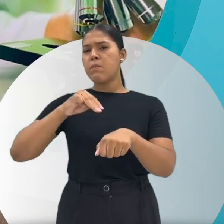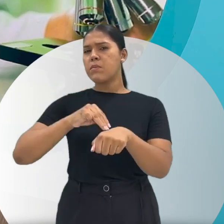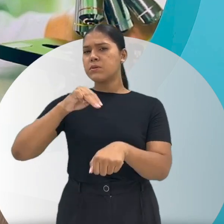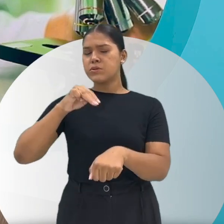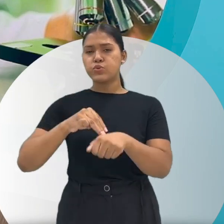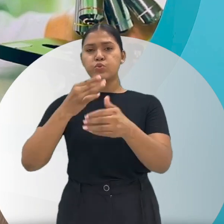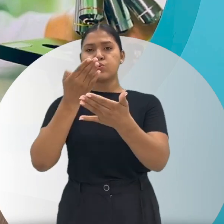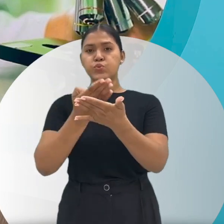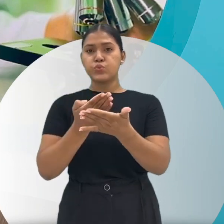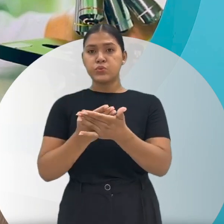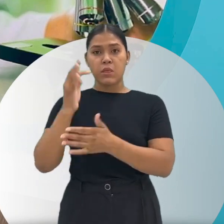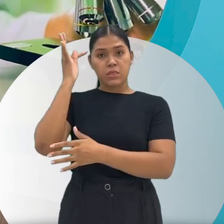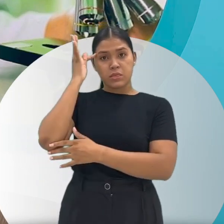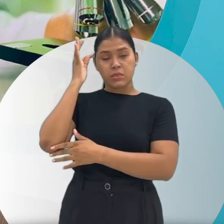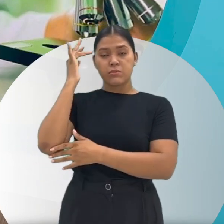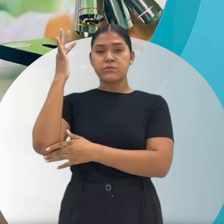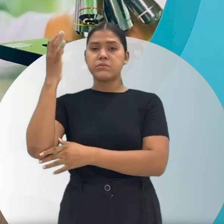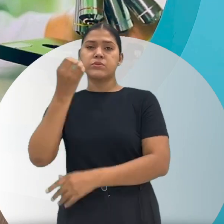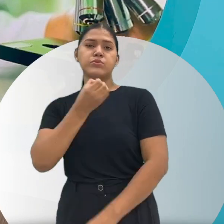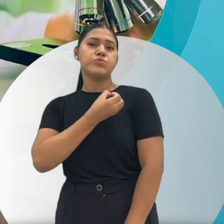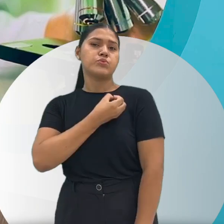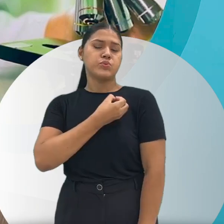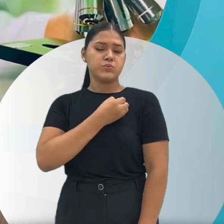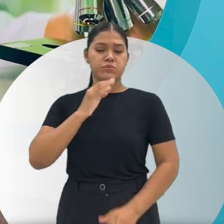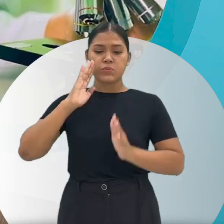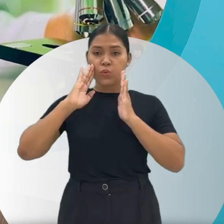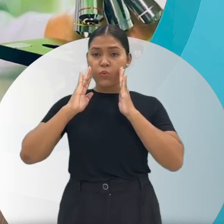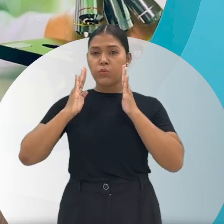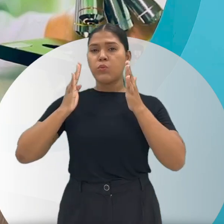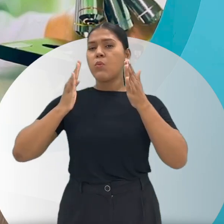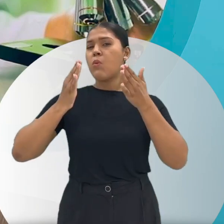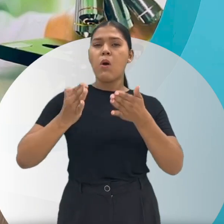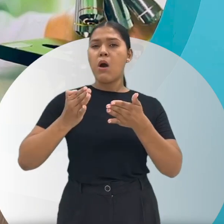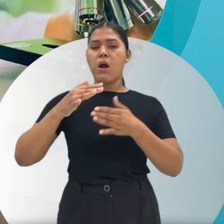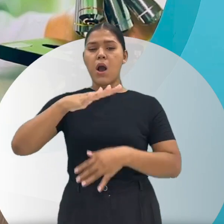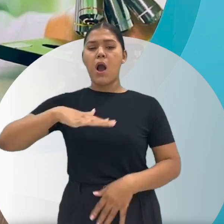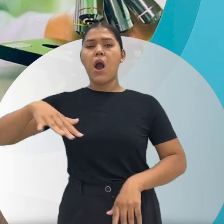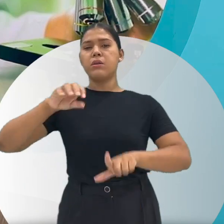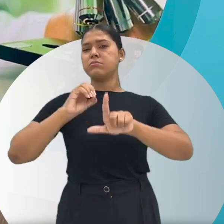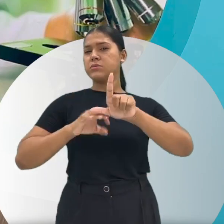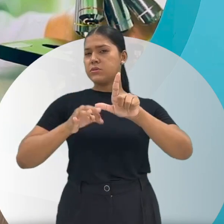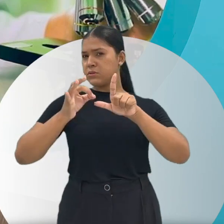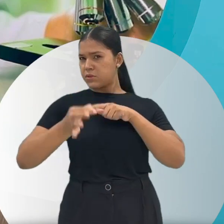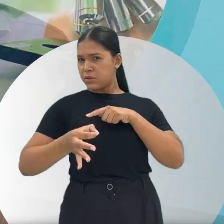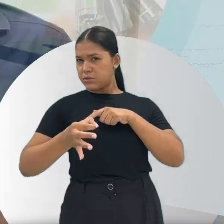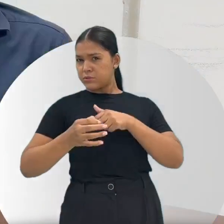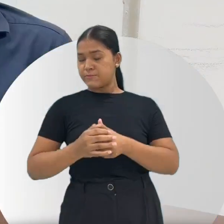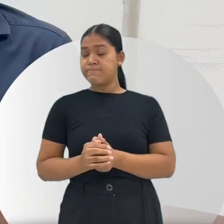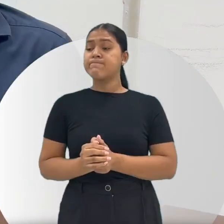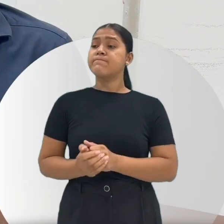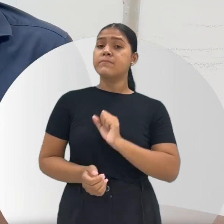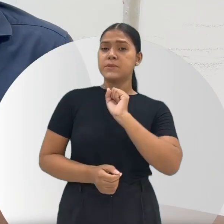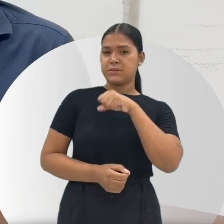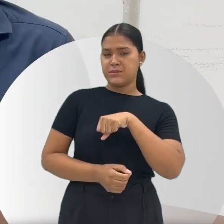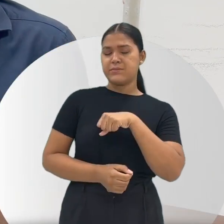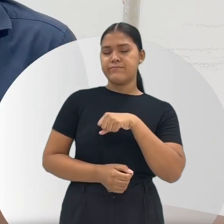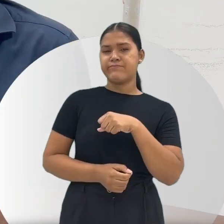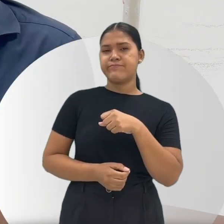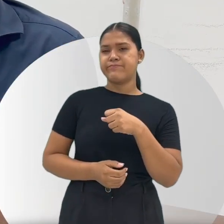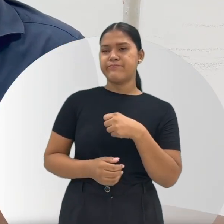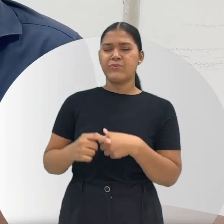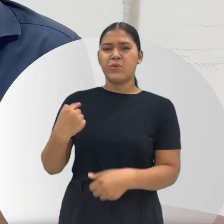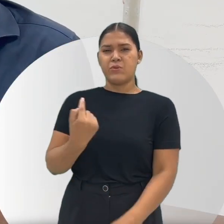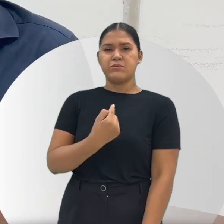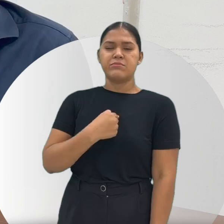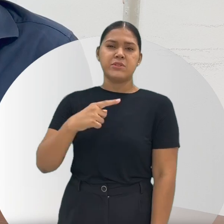Sim. E com foco nessa questão da licenciatura também, né? A gente tem uma grande dificuldade de modo geral,